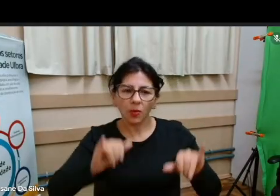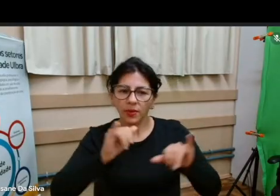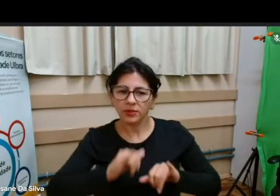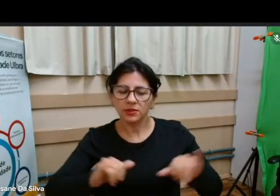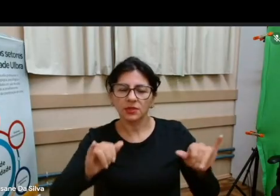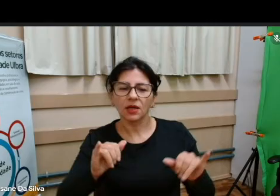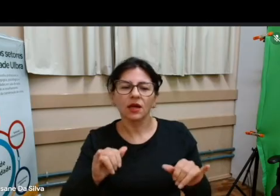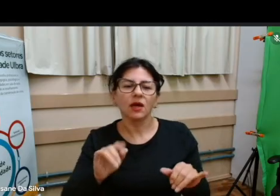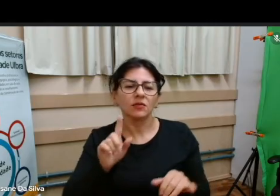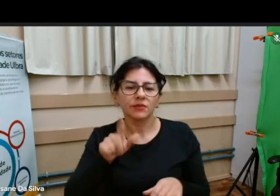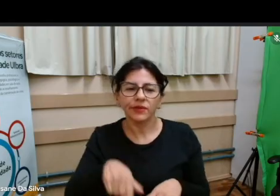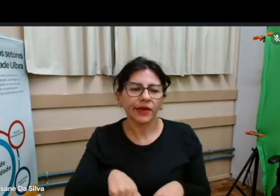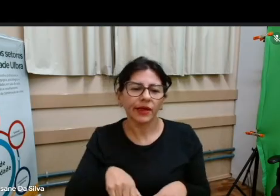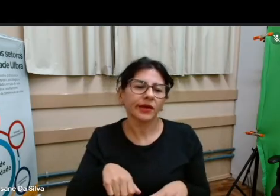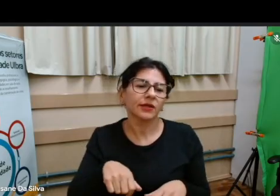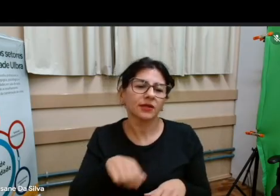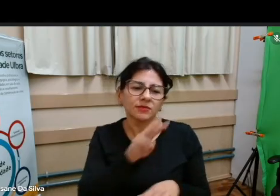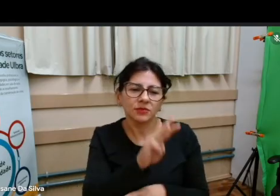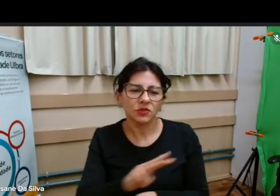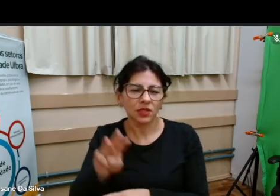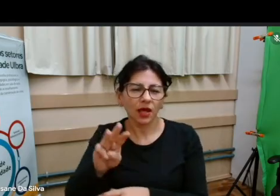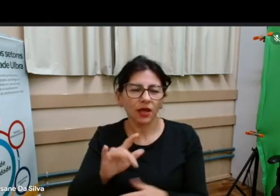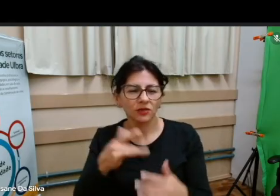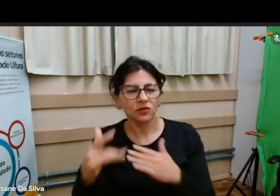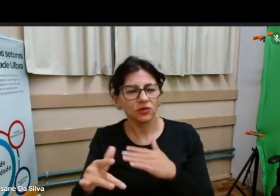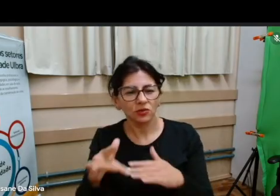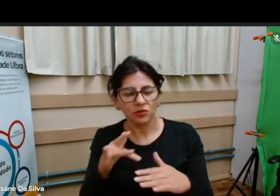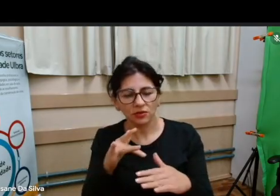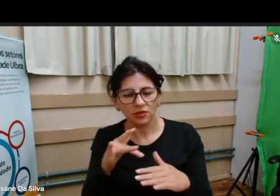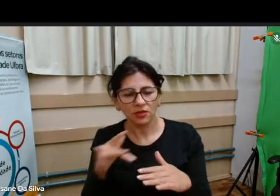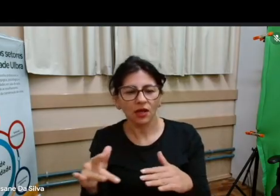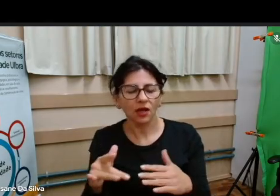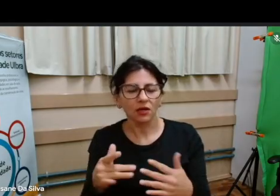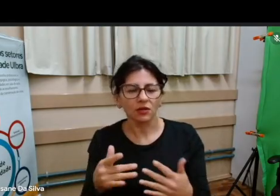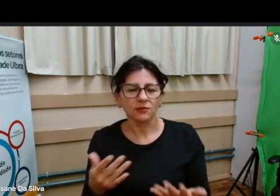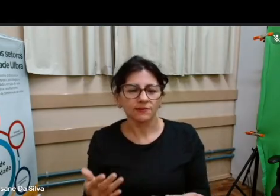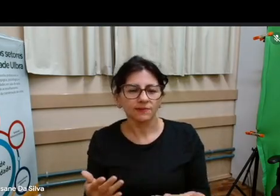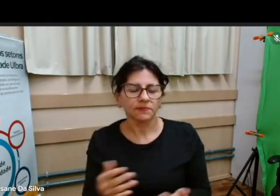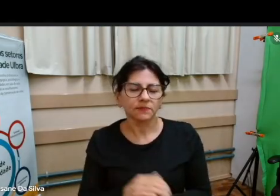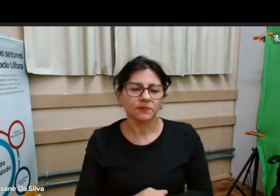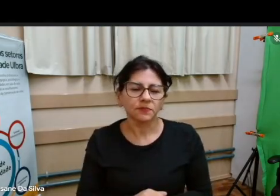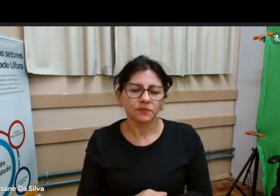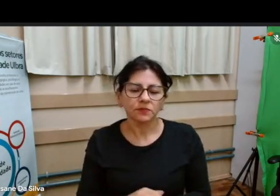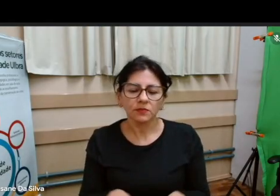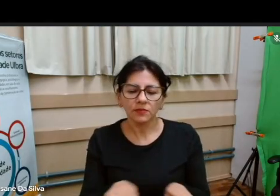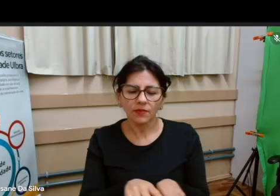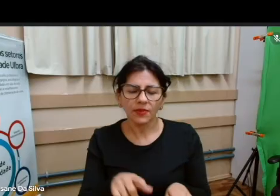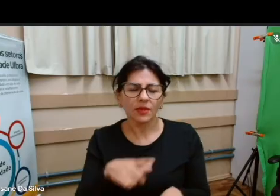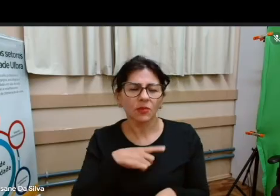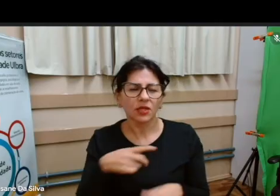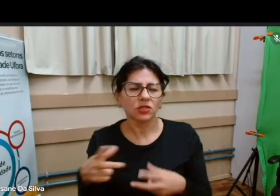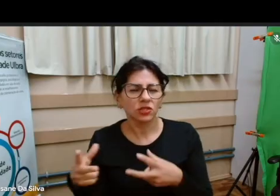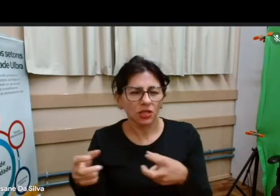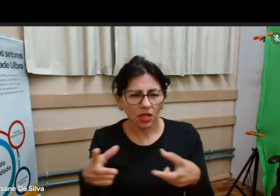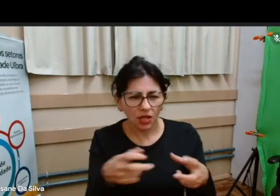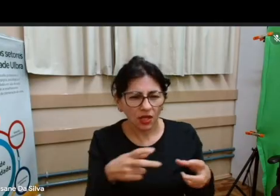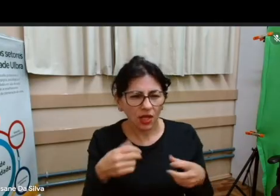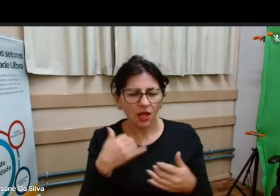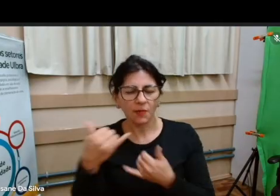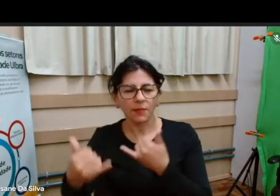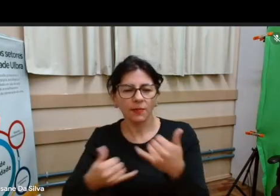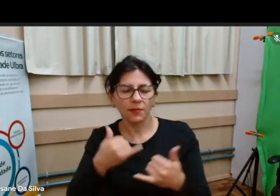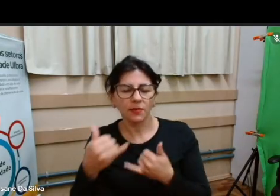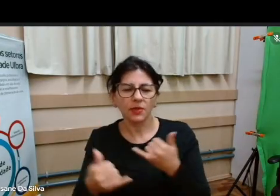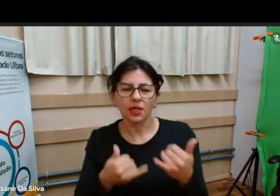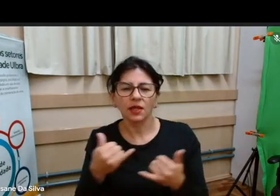eram sites eram redes sociais eh tinha também os games os brinquedos